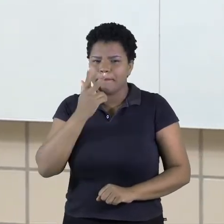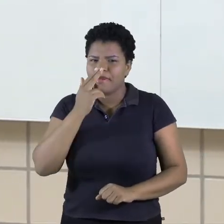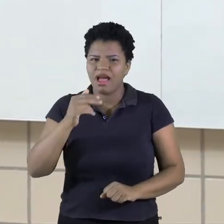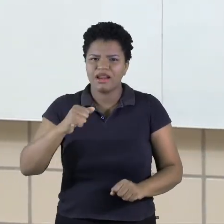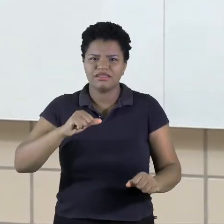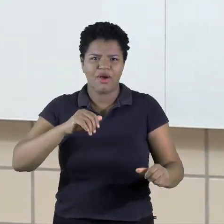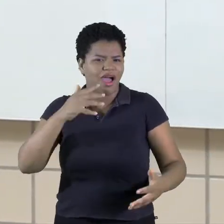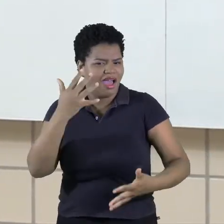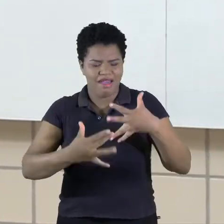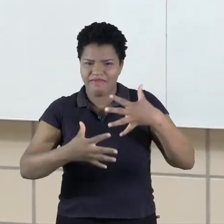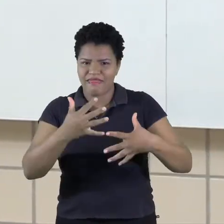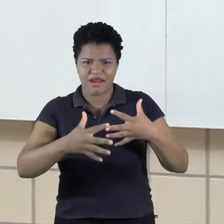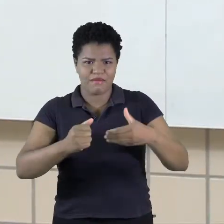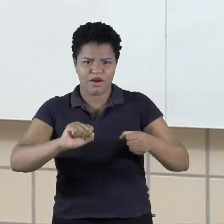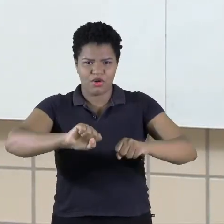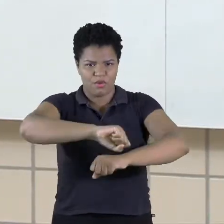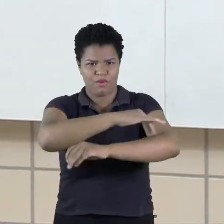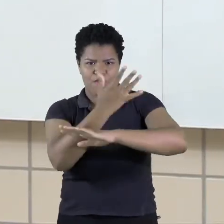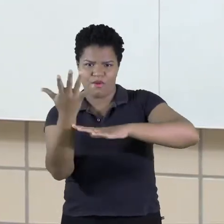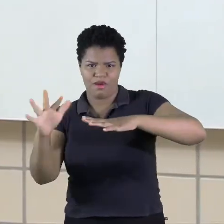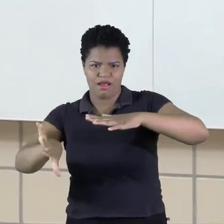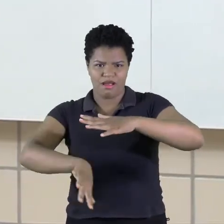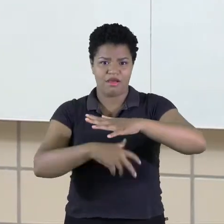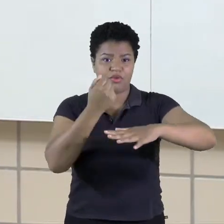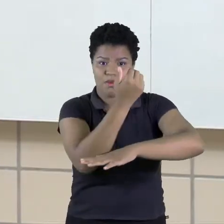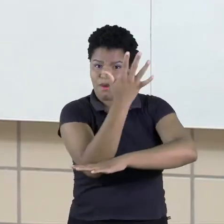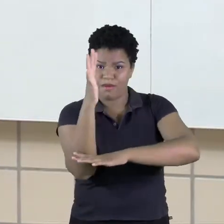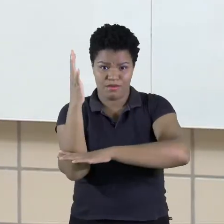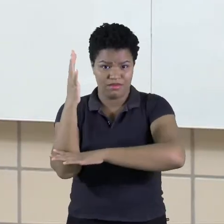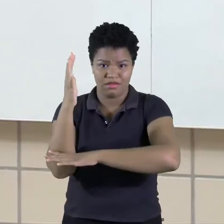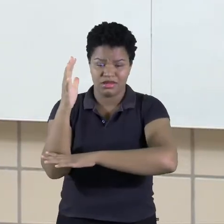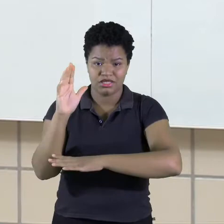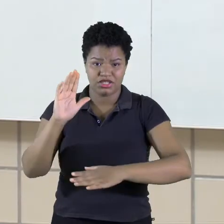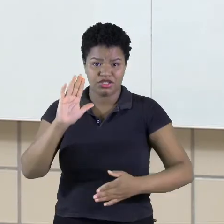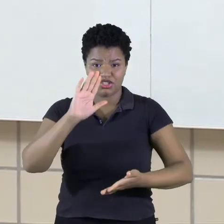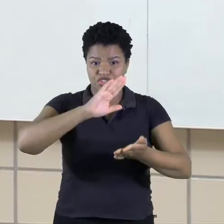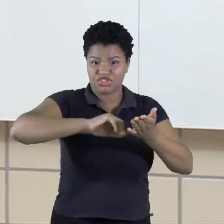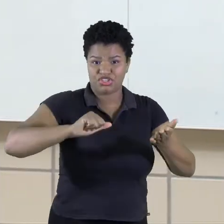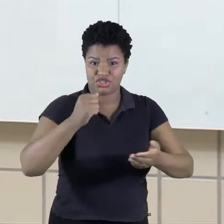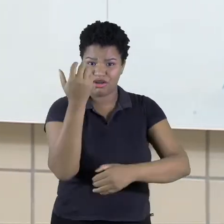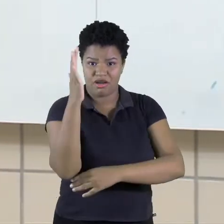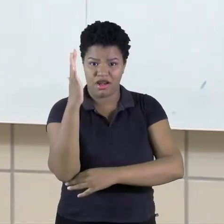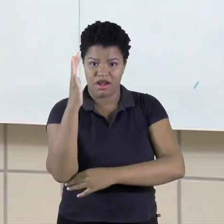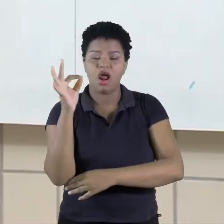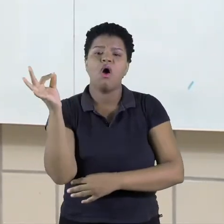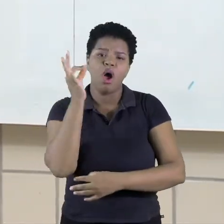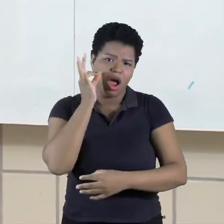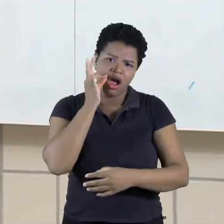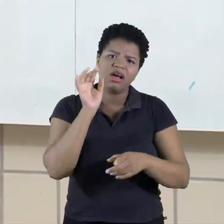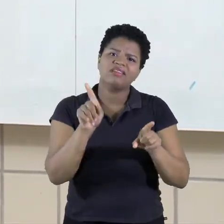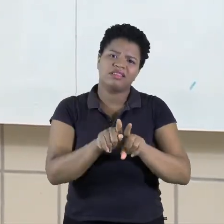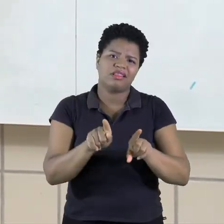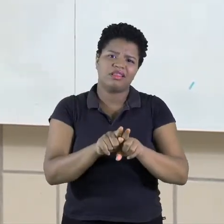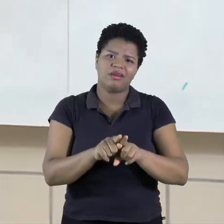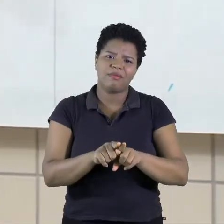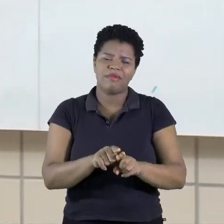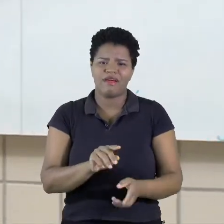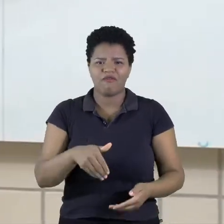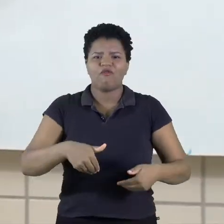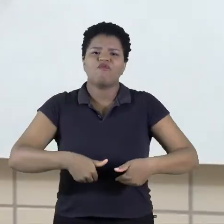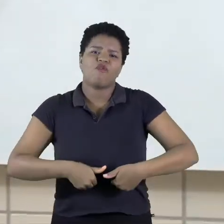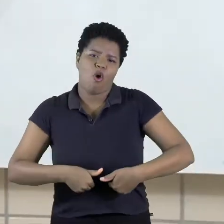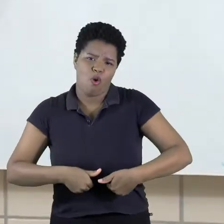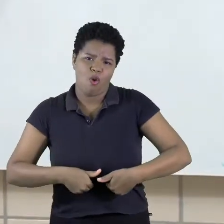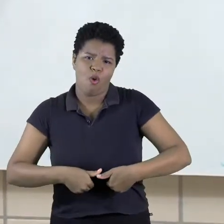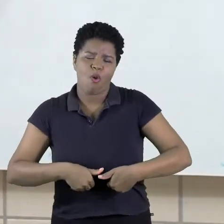meio ambiente. Se por acaso eu retirasse a minha planta, o meu rato também ia ficar sem comer e a minha